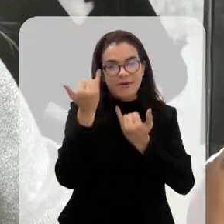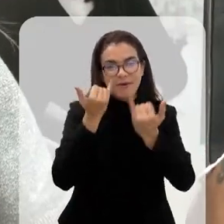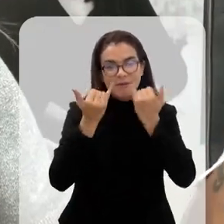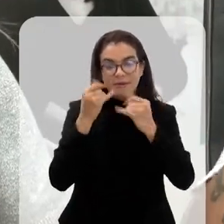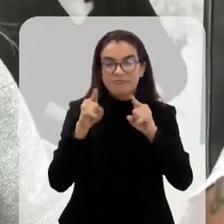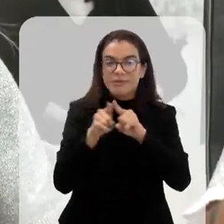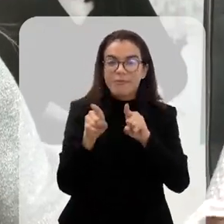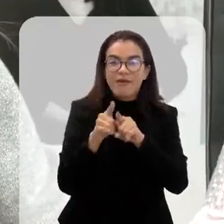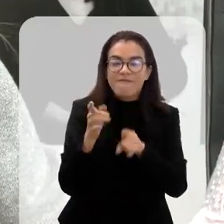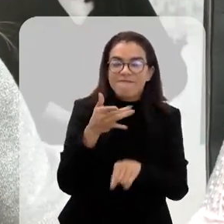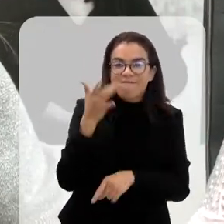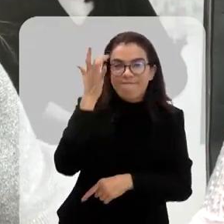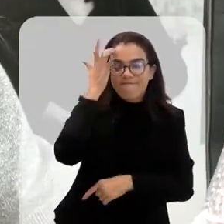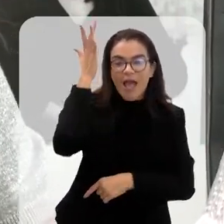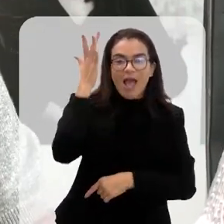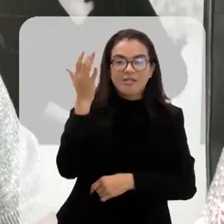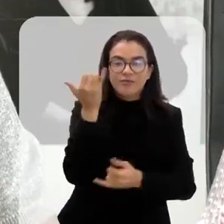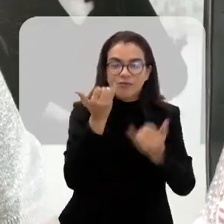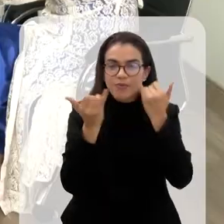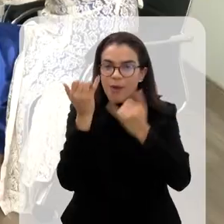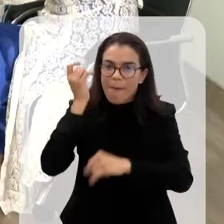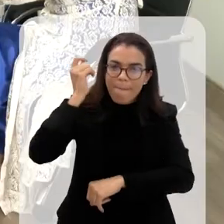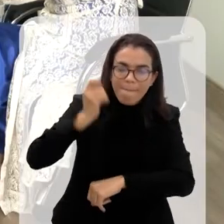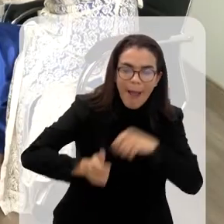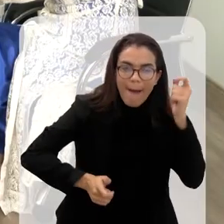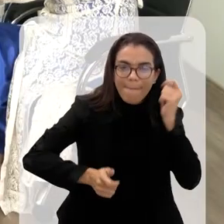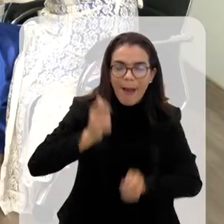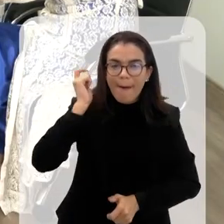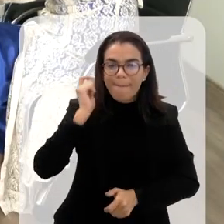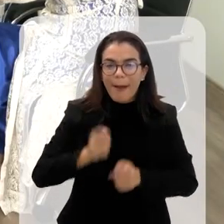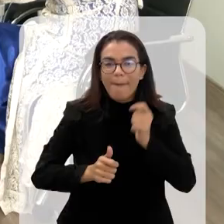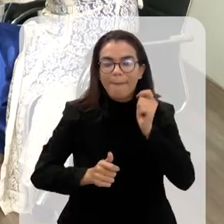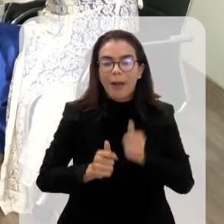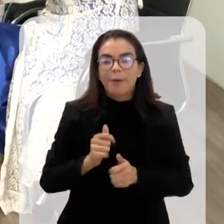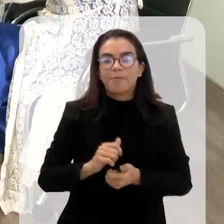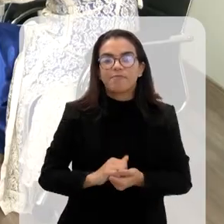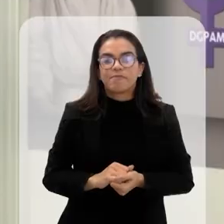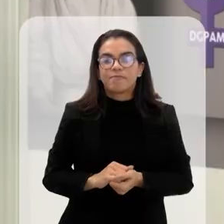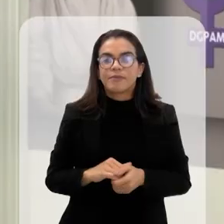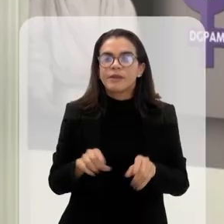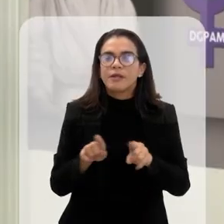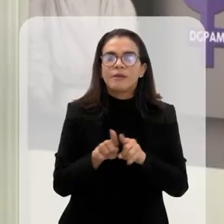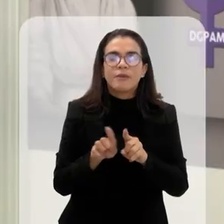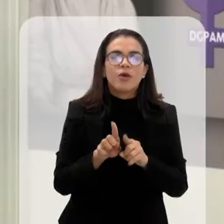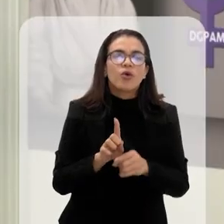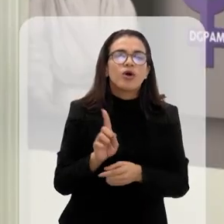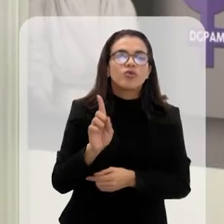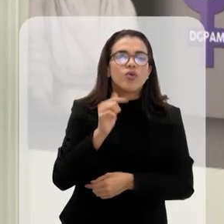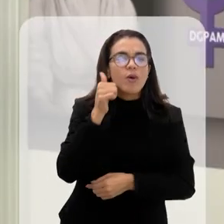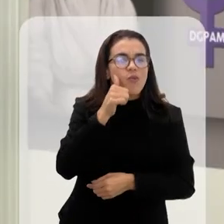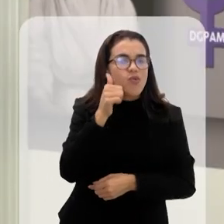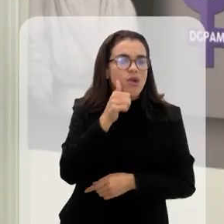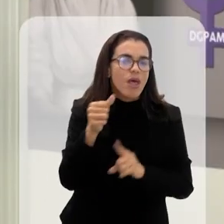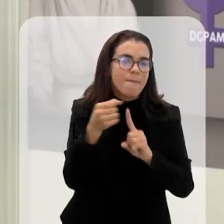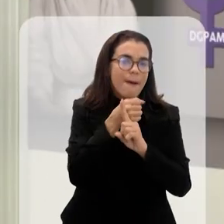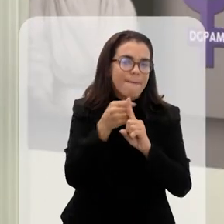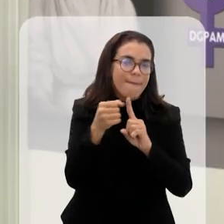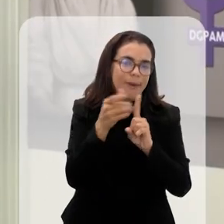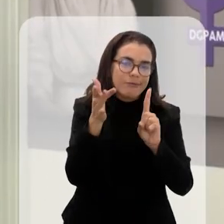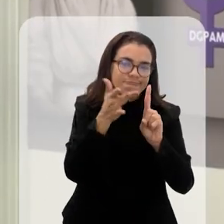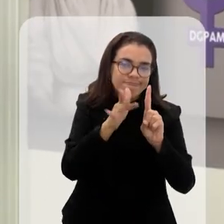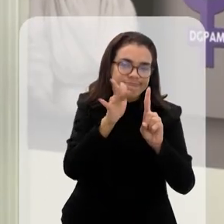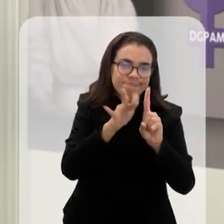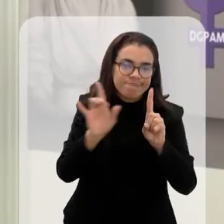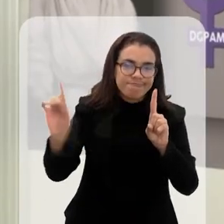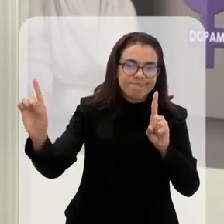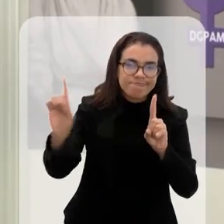mas acesso, né? Então, quando você recebe uma pessoa, uma mulher que foi